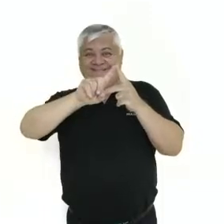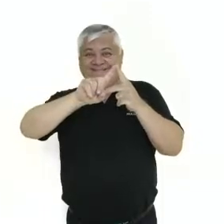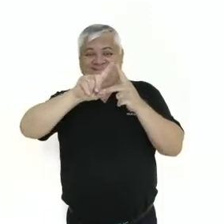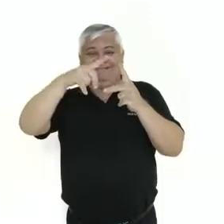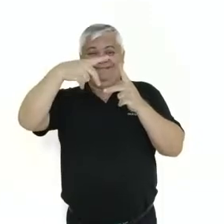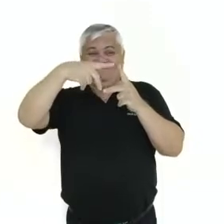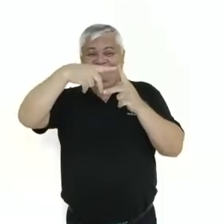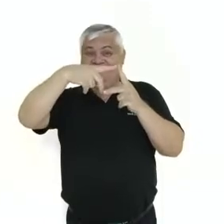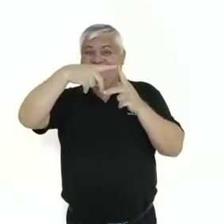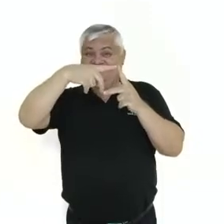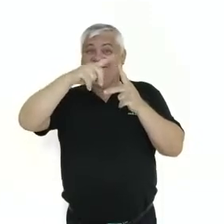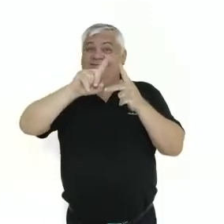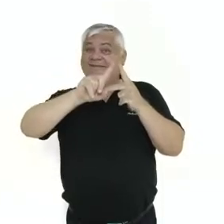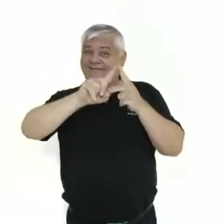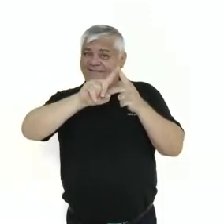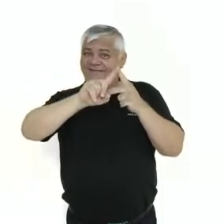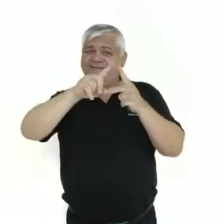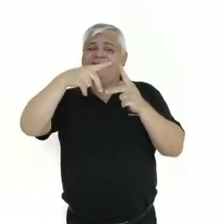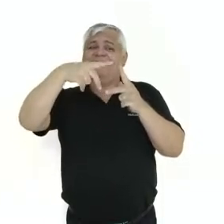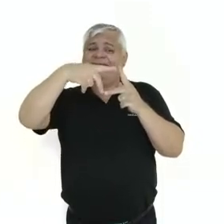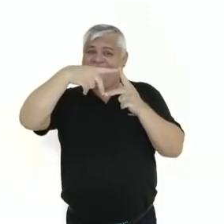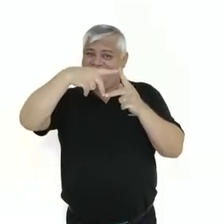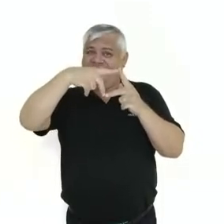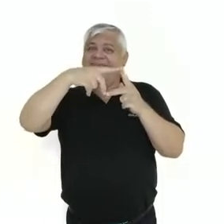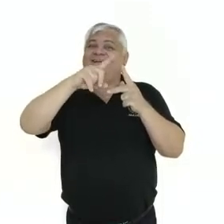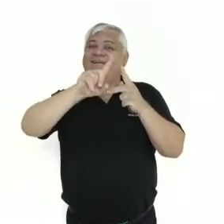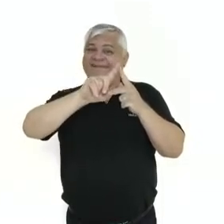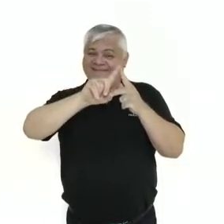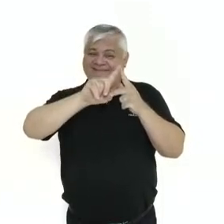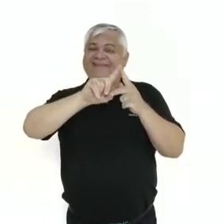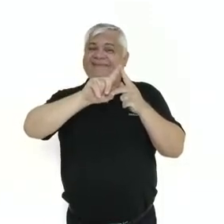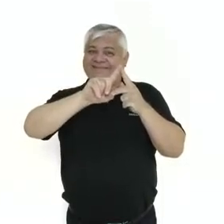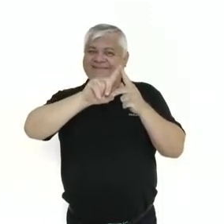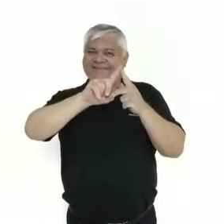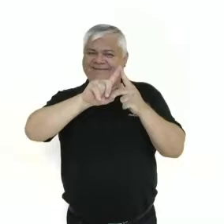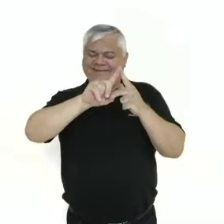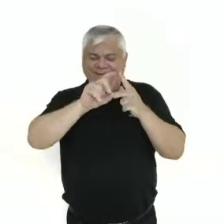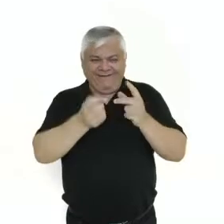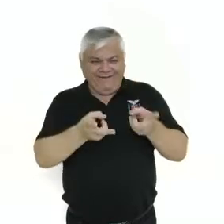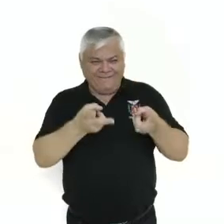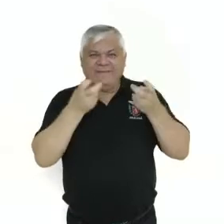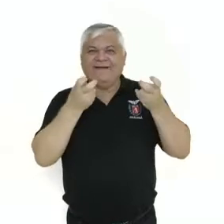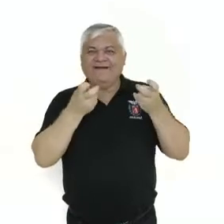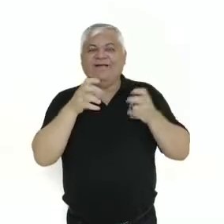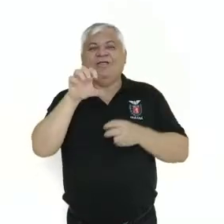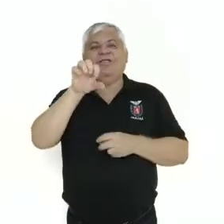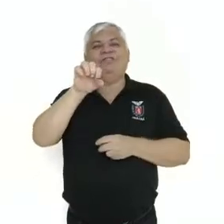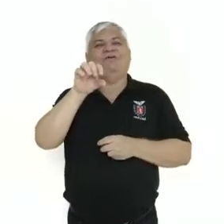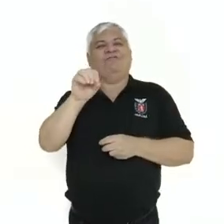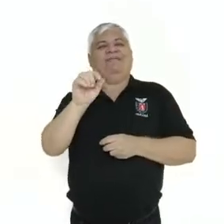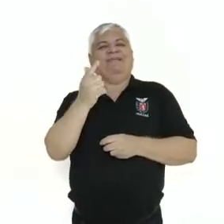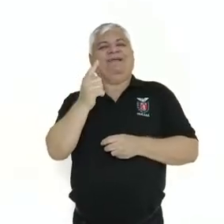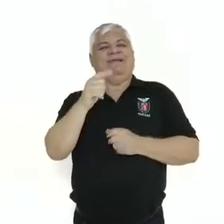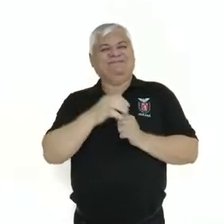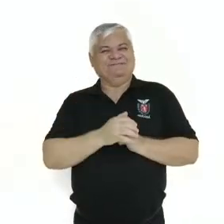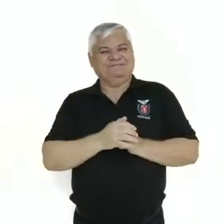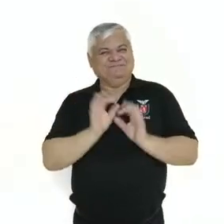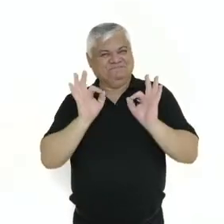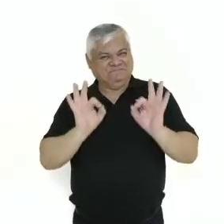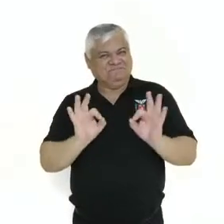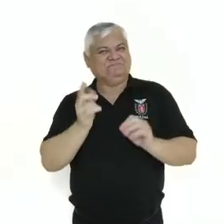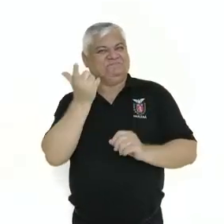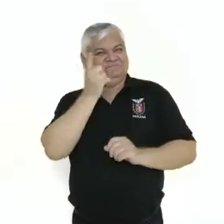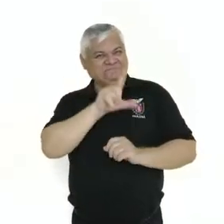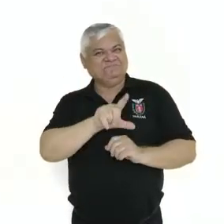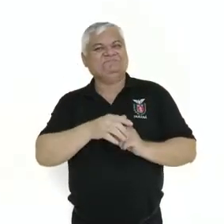apareceu? Um triângulo retângulo. Aqui tem um ângulo de 90 graus. Tem sim, porque é um quadrado, né? A